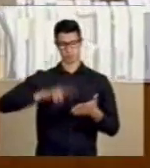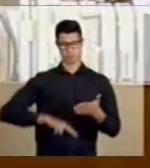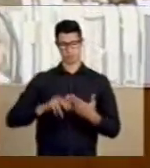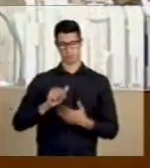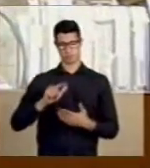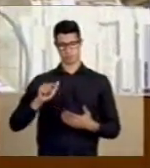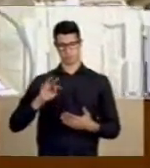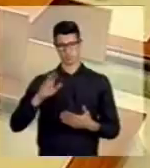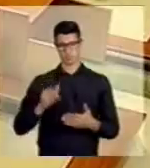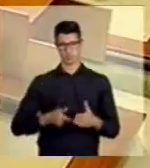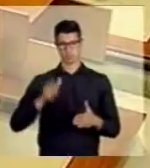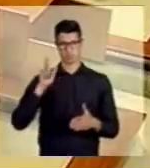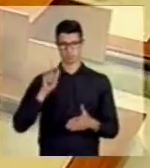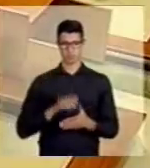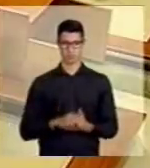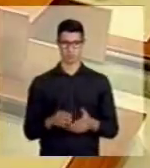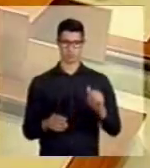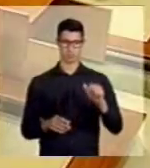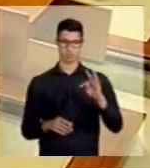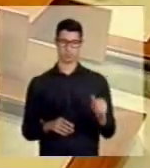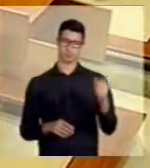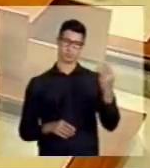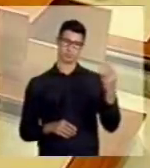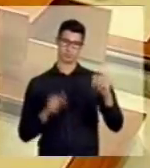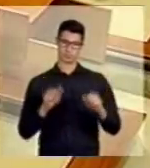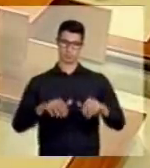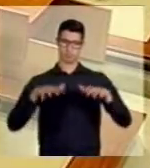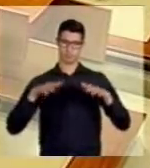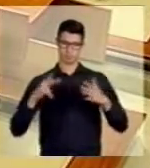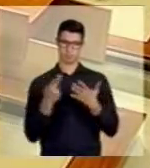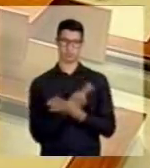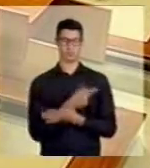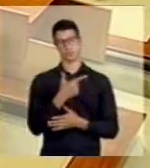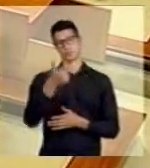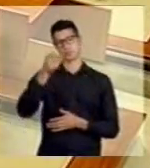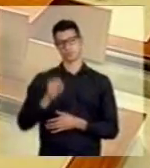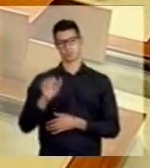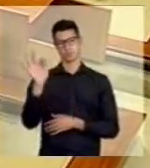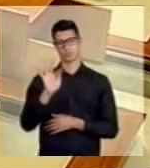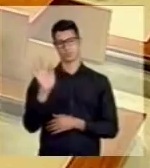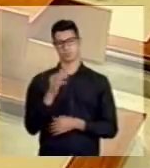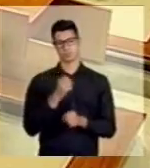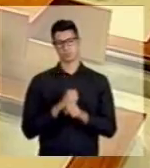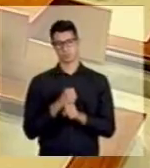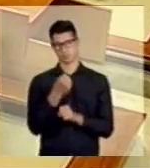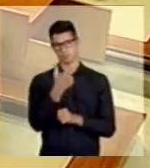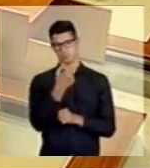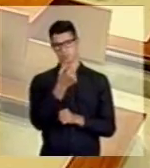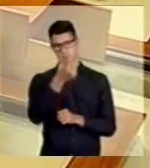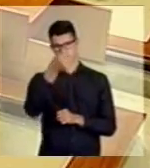sessão anterior. Ata da terceira sessão ordinária, realizada em 28 de fevereiro de